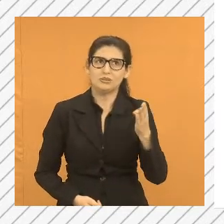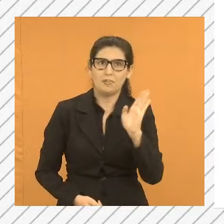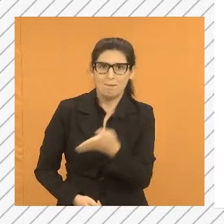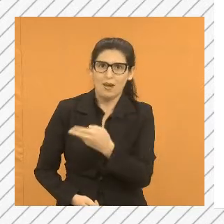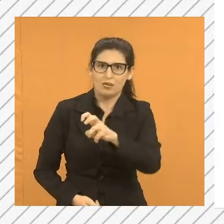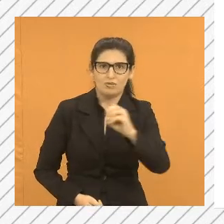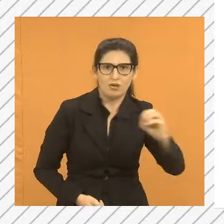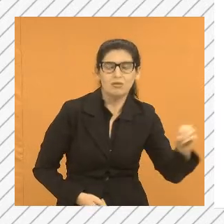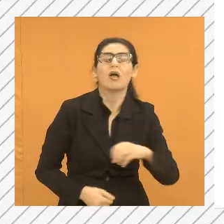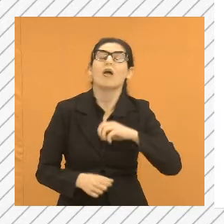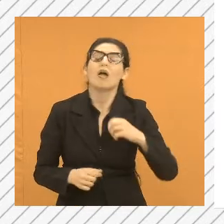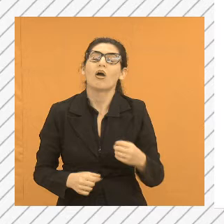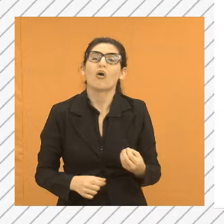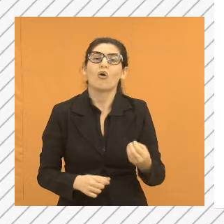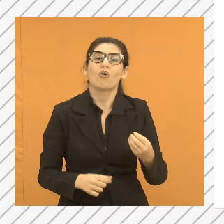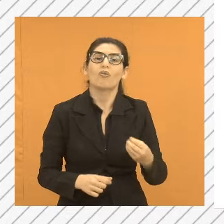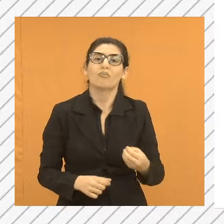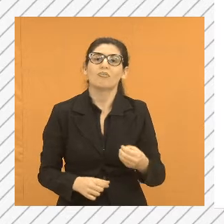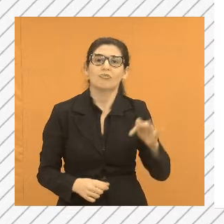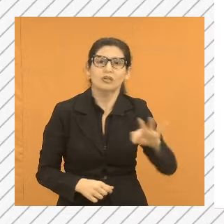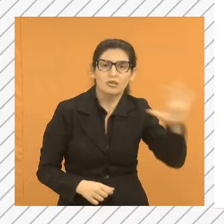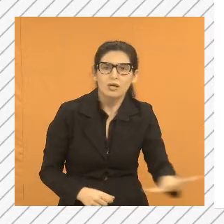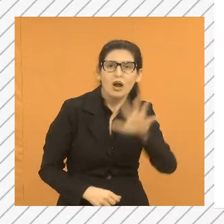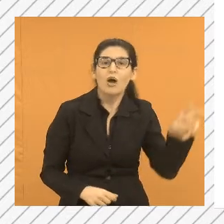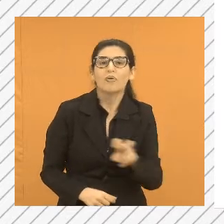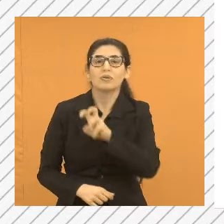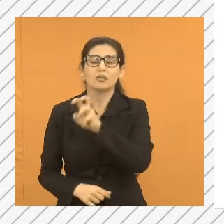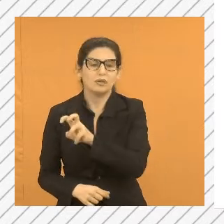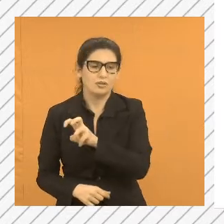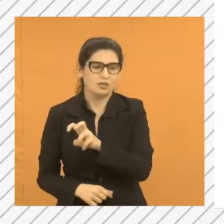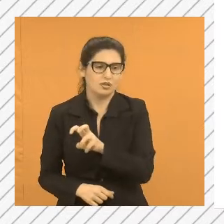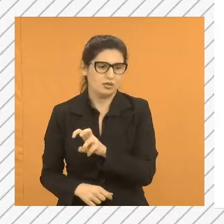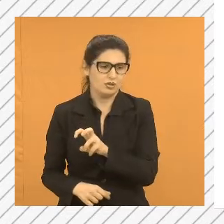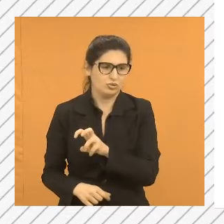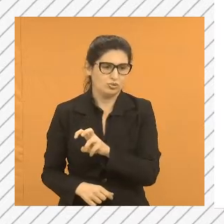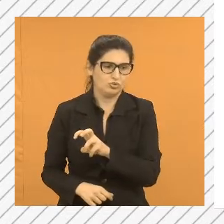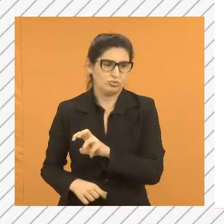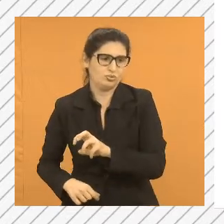e 519 mil reais do Estado.